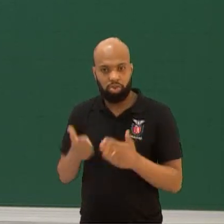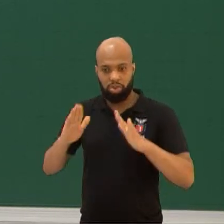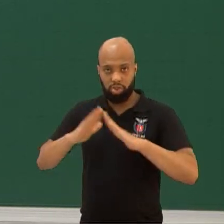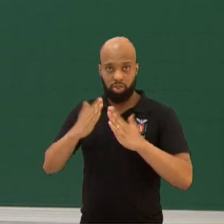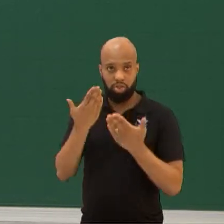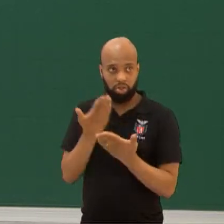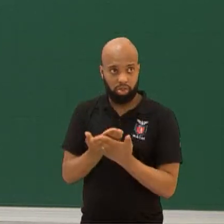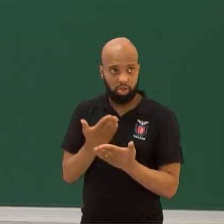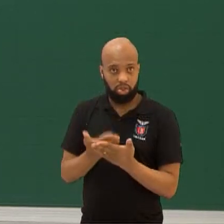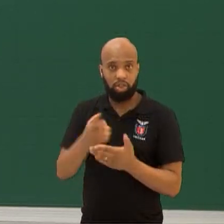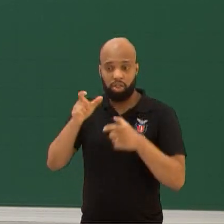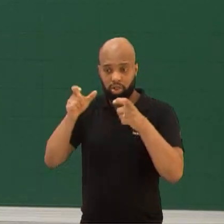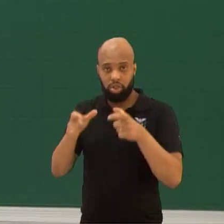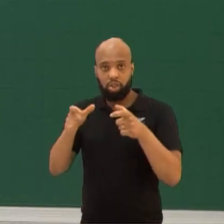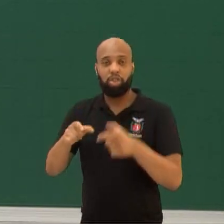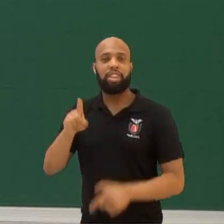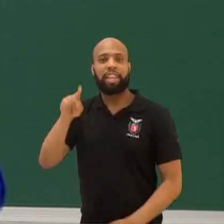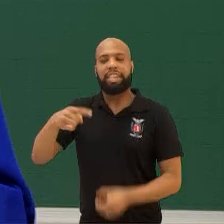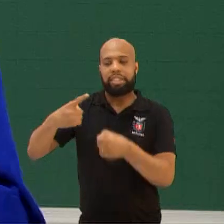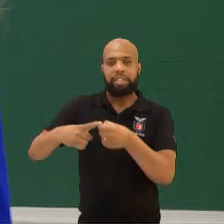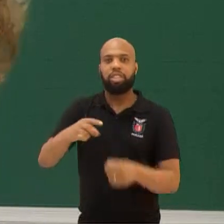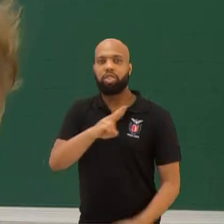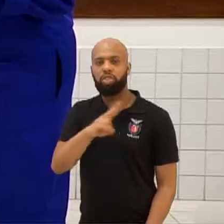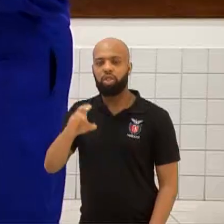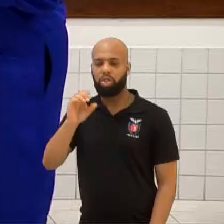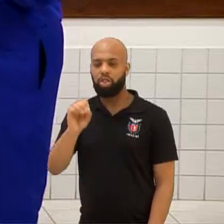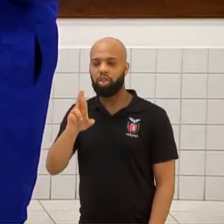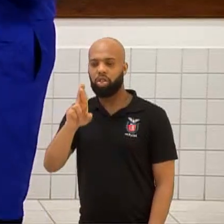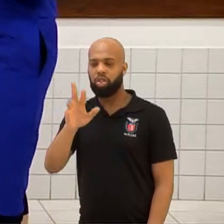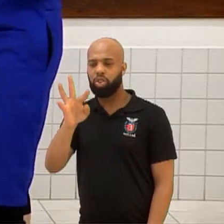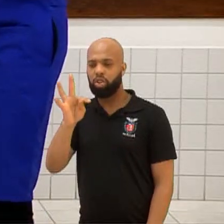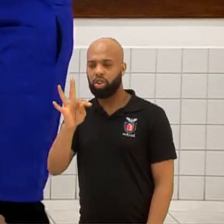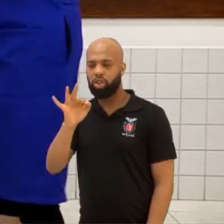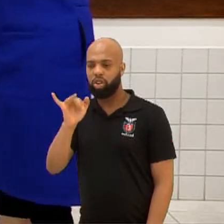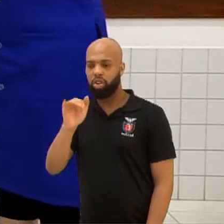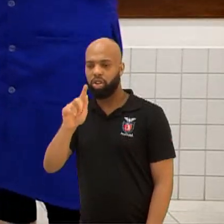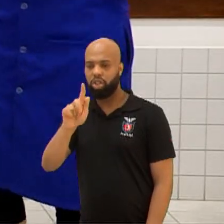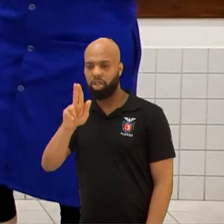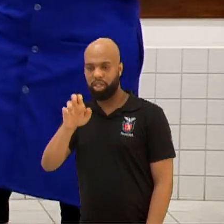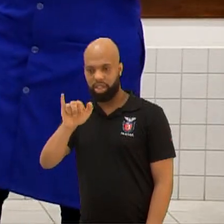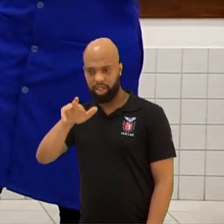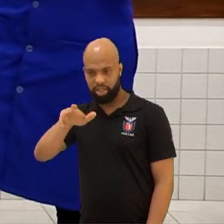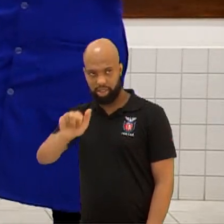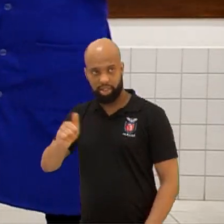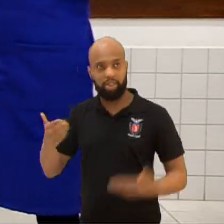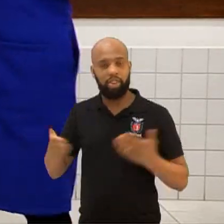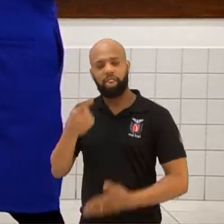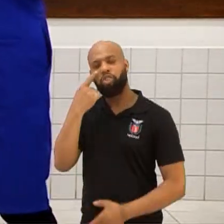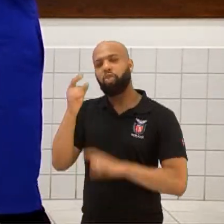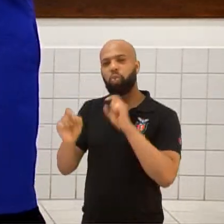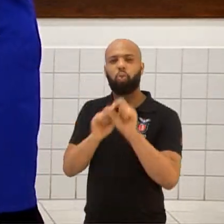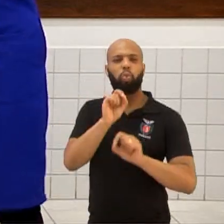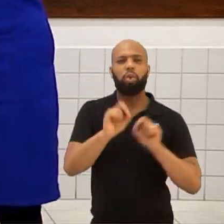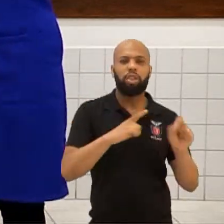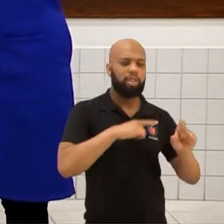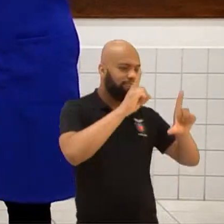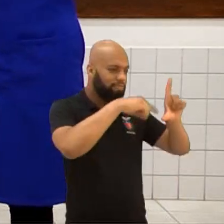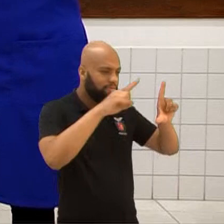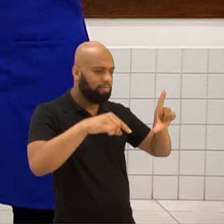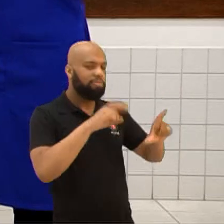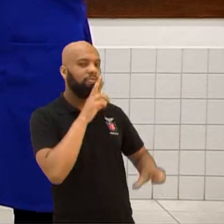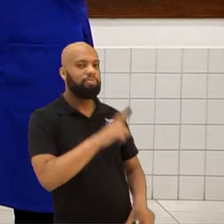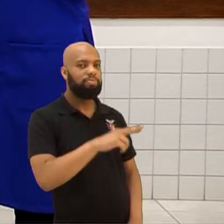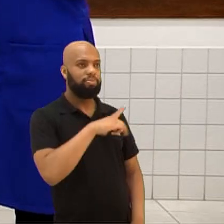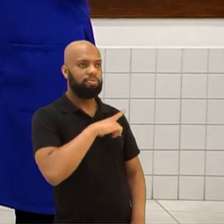Altair Mongruel de Ortigueira. Muito obrigada. E aí, professor? Vamos aí dar uma olhadinha o que eu tive de estatística aqui,